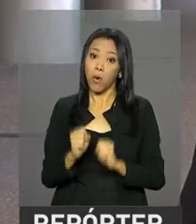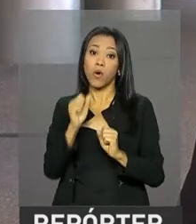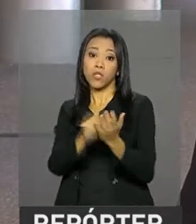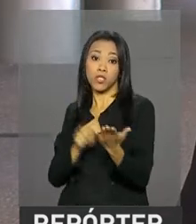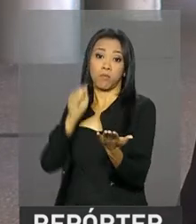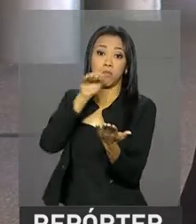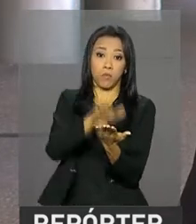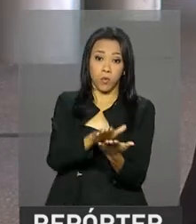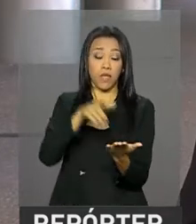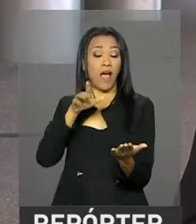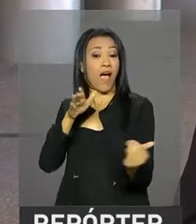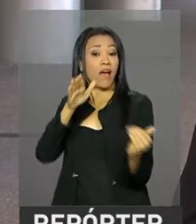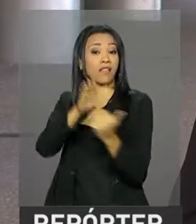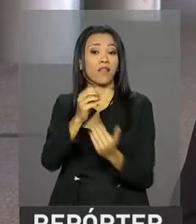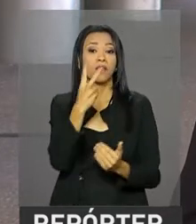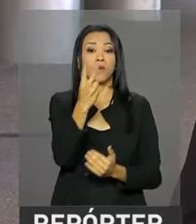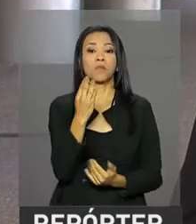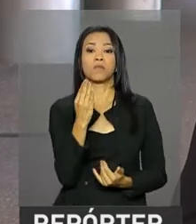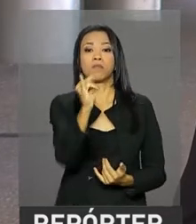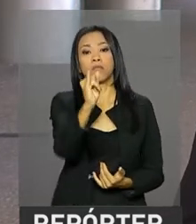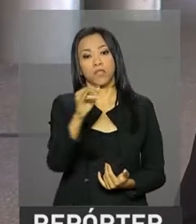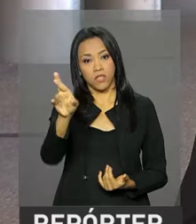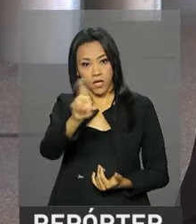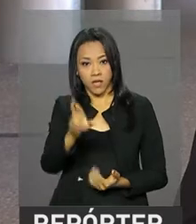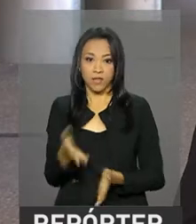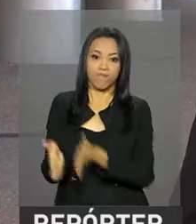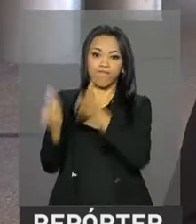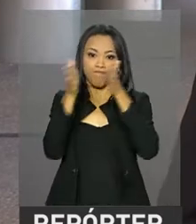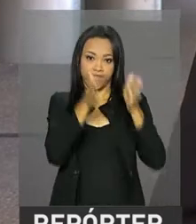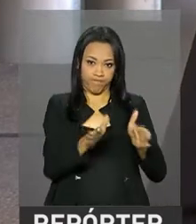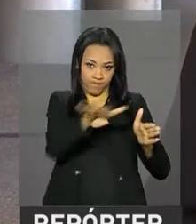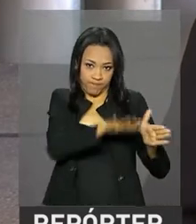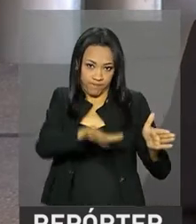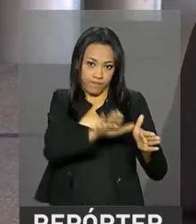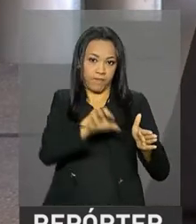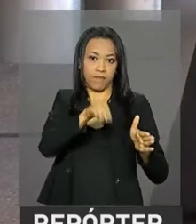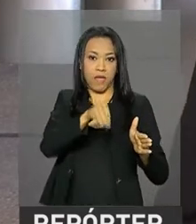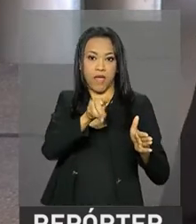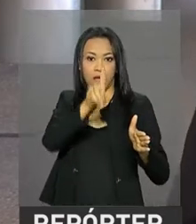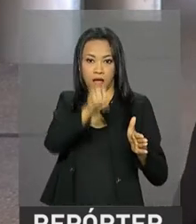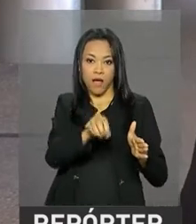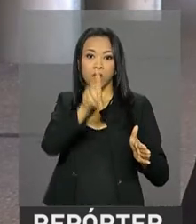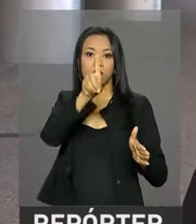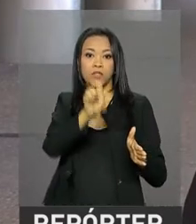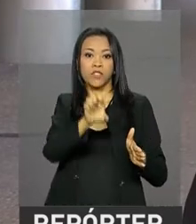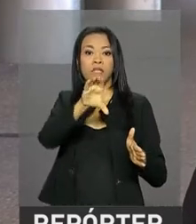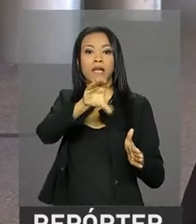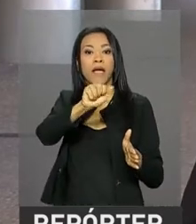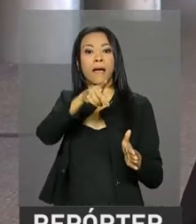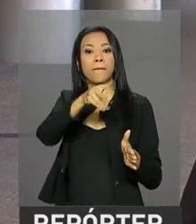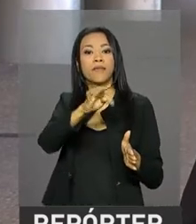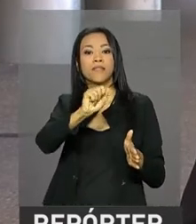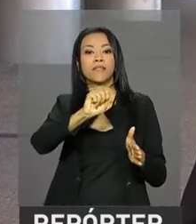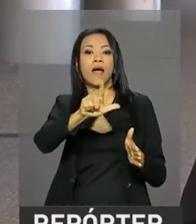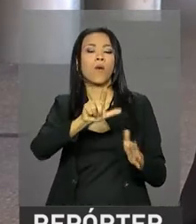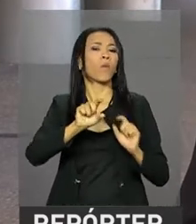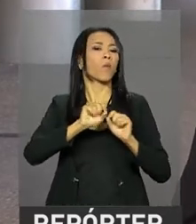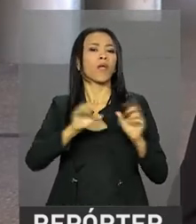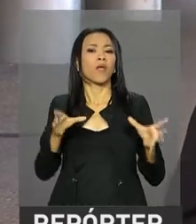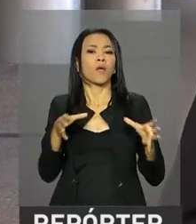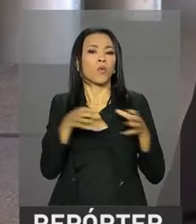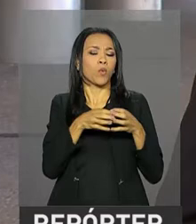de reais já no caso do mercado de capitais a multa aplicada pela cvm comissão de valores